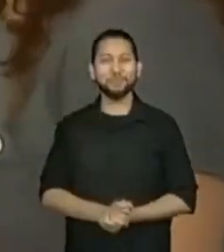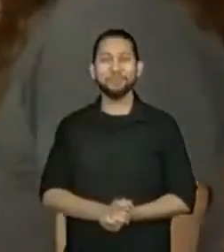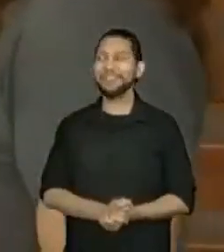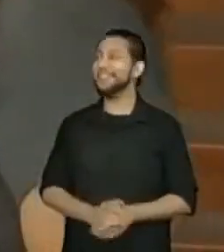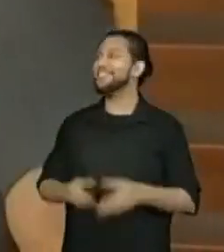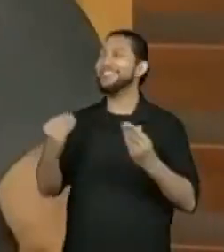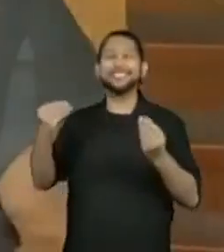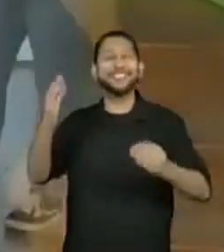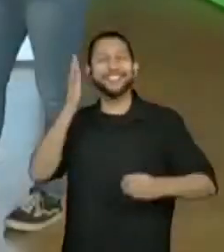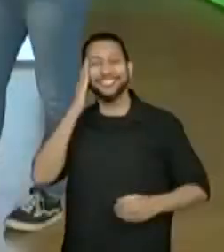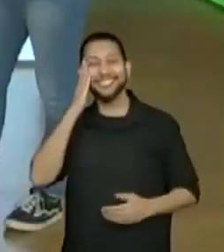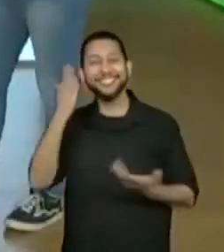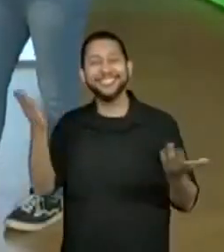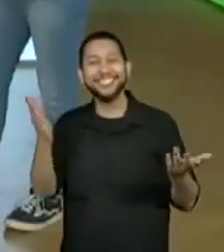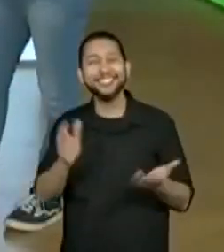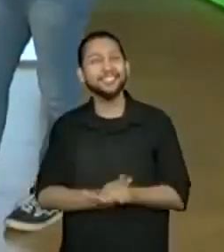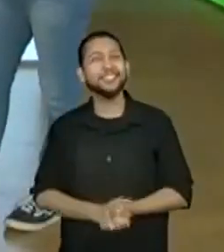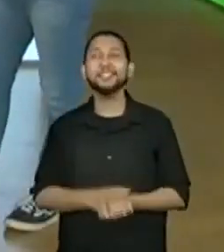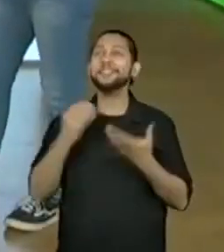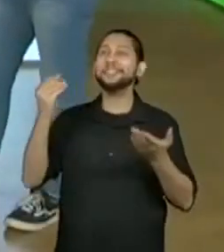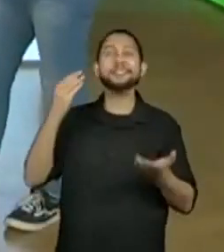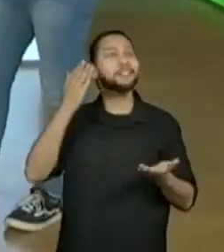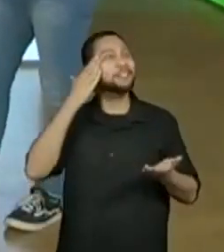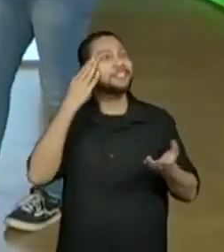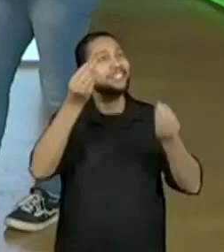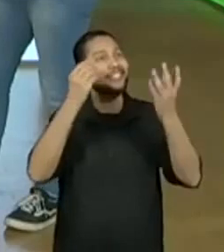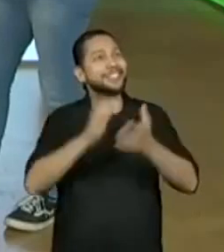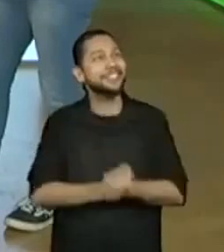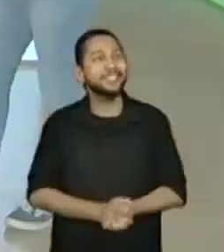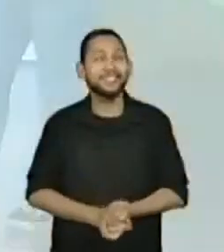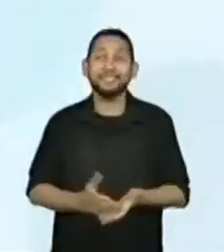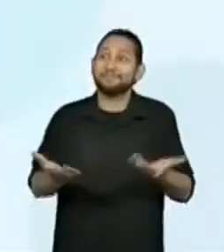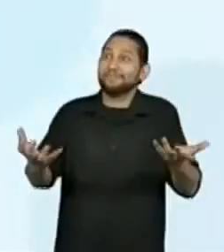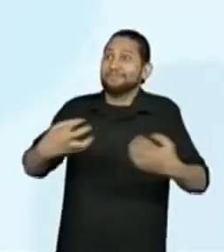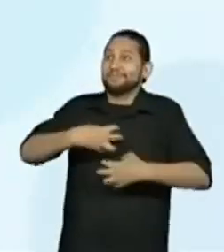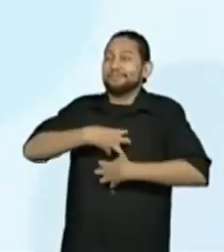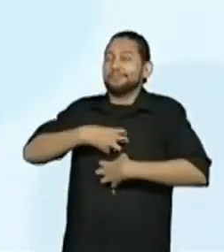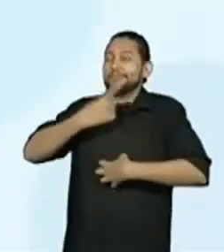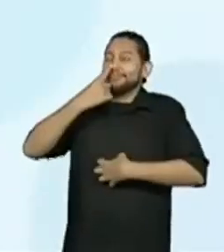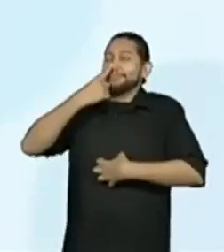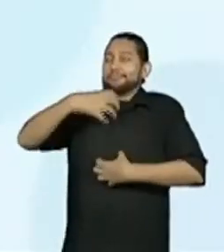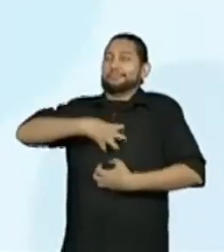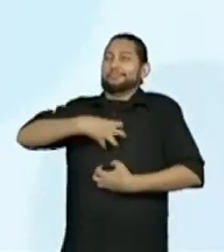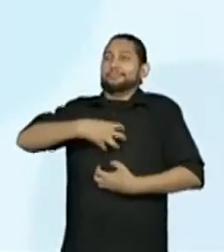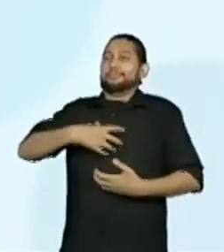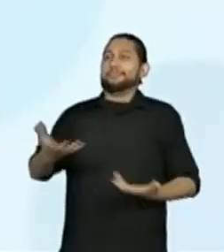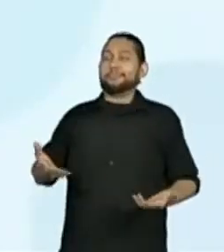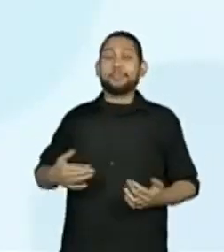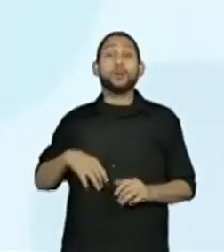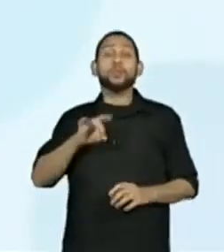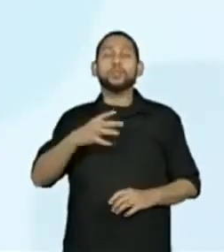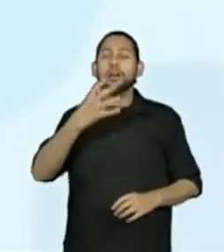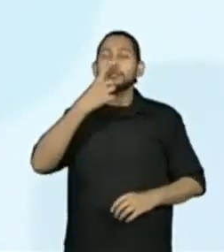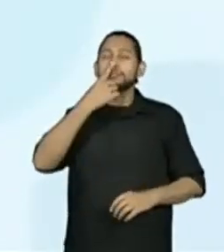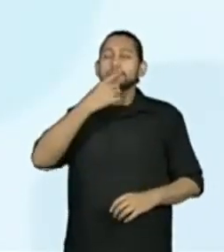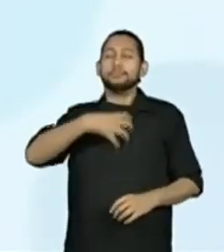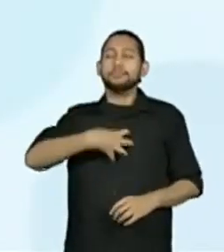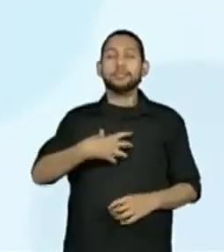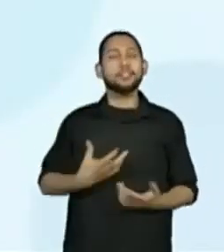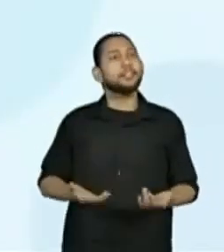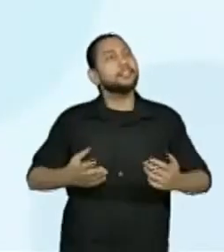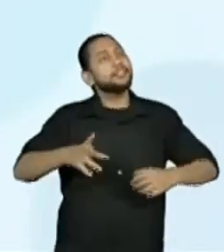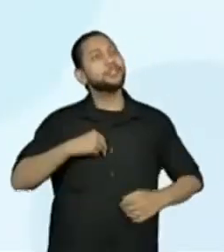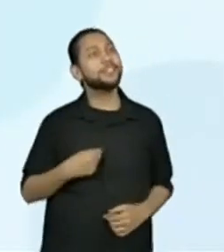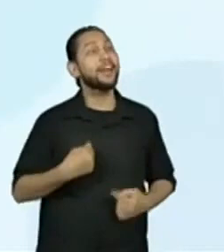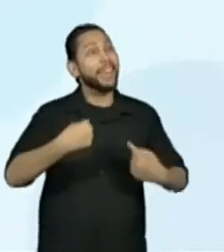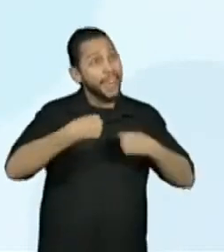Como que você sabe? Filha, eu tenho os caminhos. Na verdade, é assim, eu tô deduzindo, eu tô olhando... Se eu fiz o jogo, como